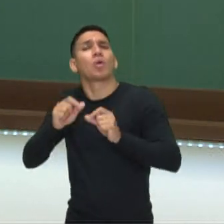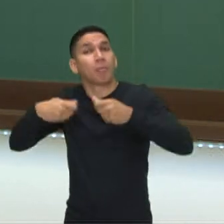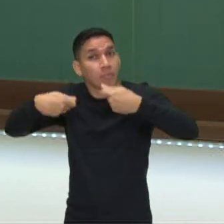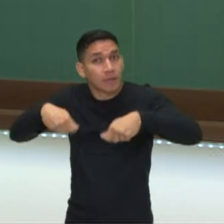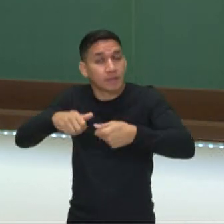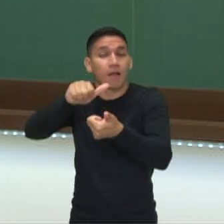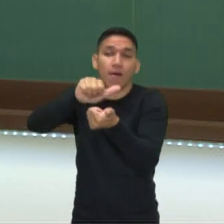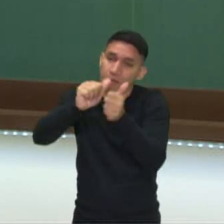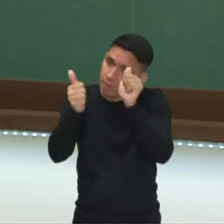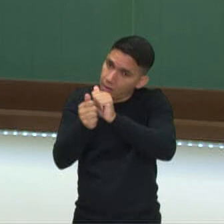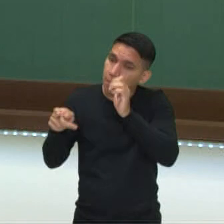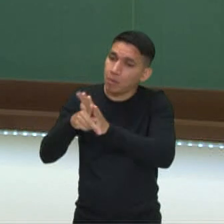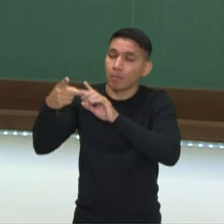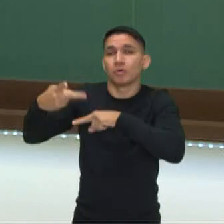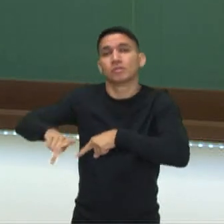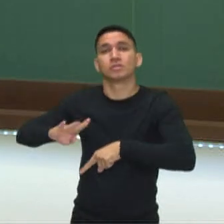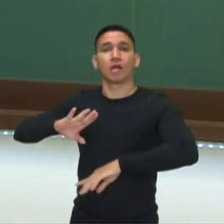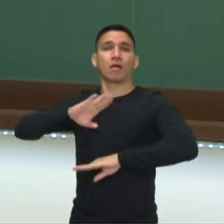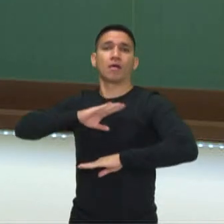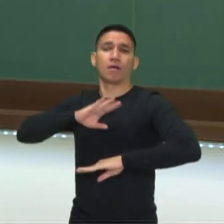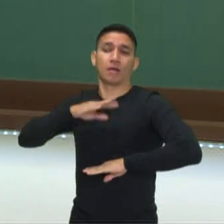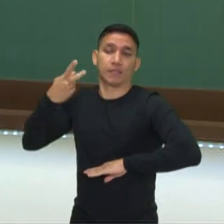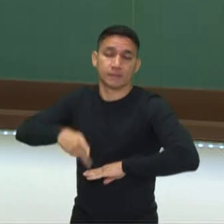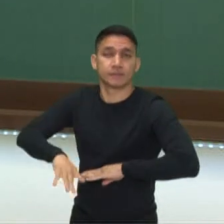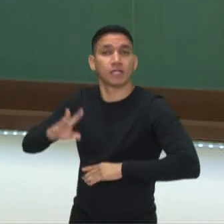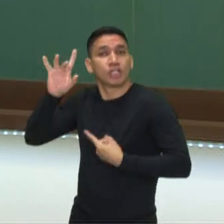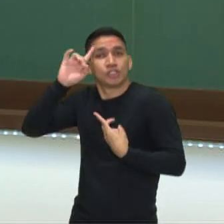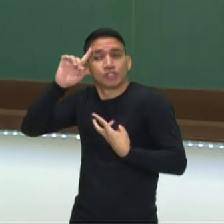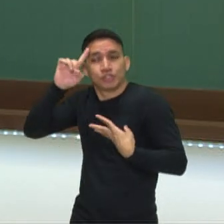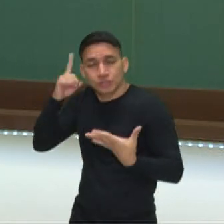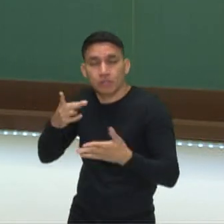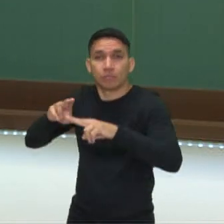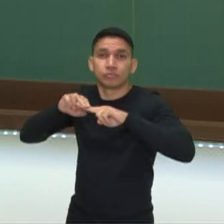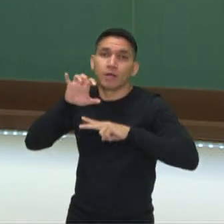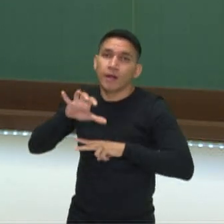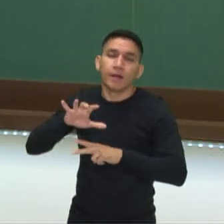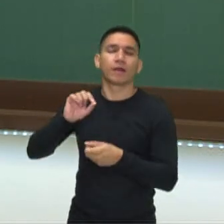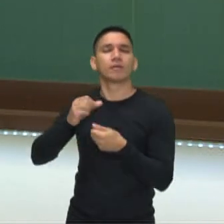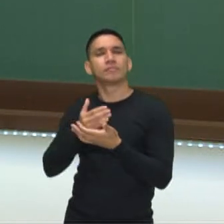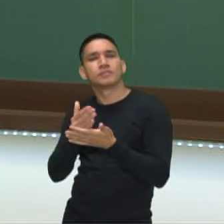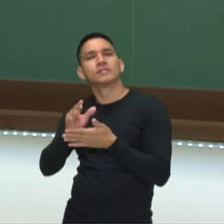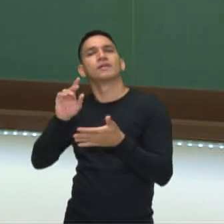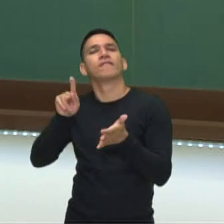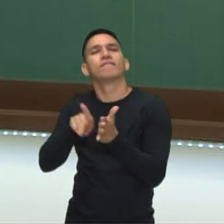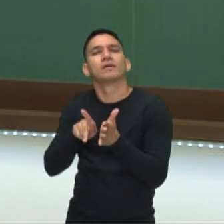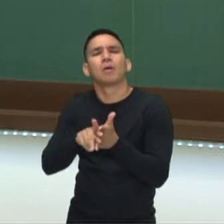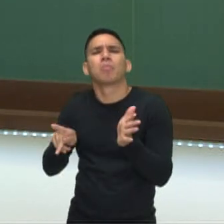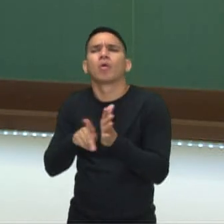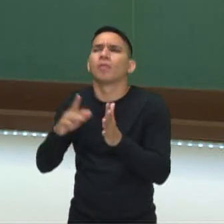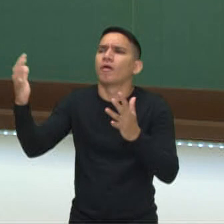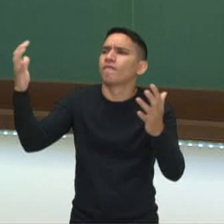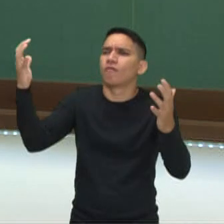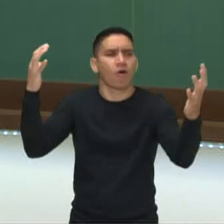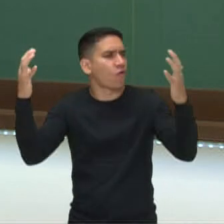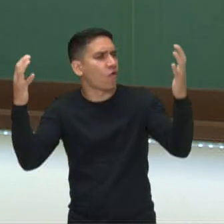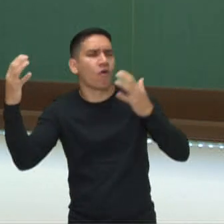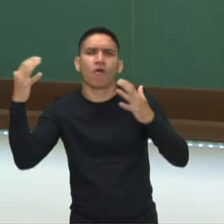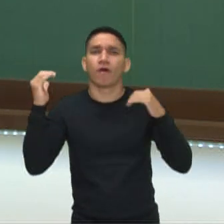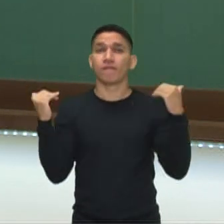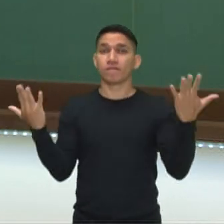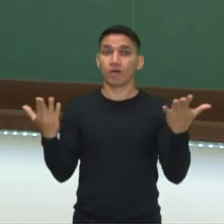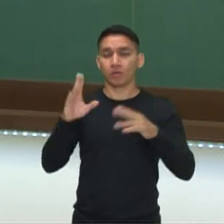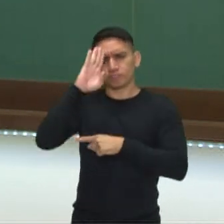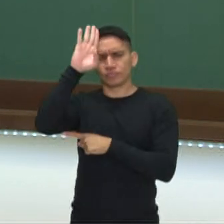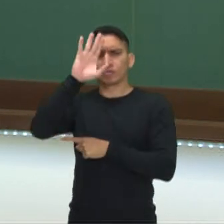uma adaptação para as suas histórias do seu cotidiano e, em cima disso, eles começam a ver várias influências de fora, principalmente os